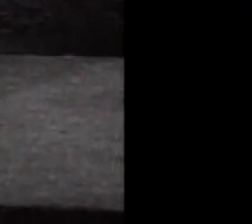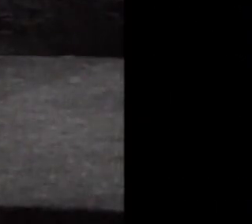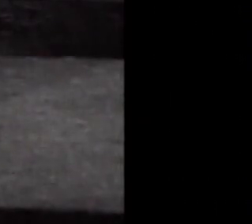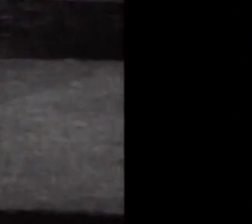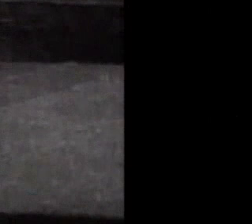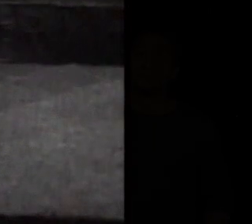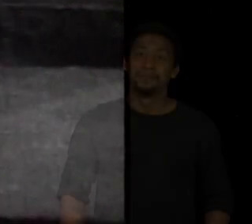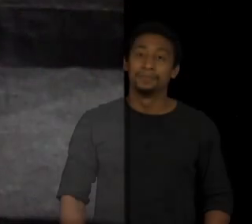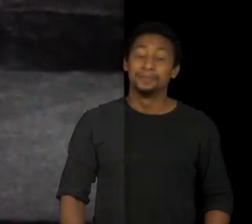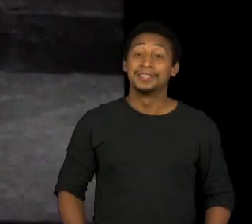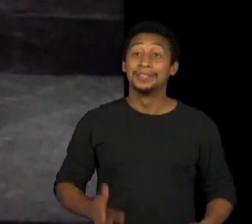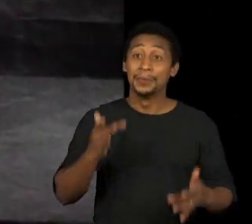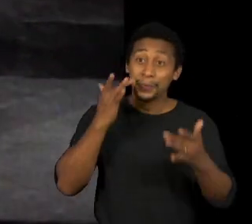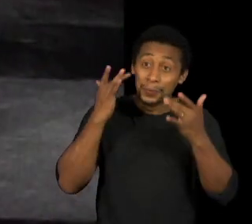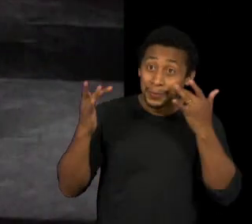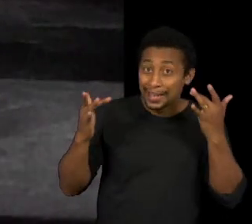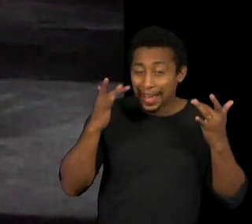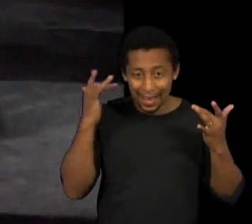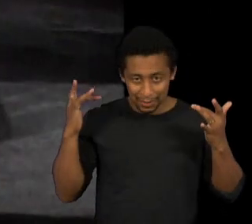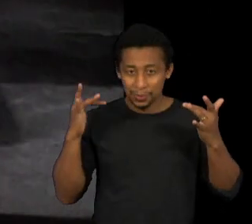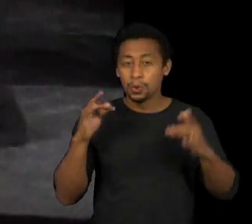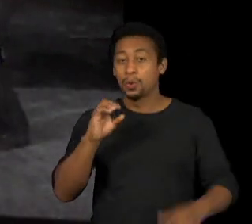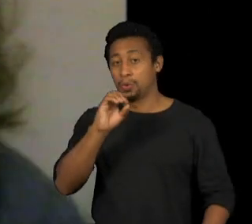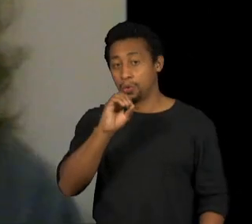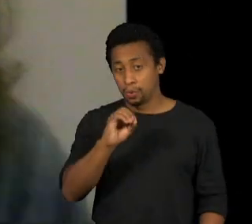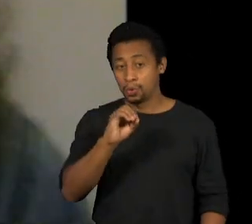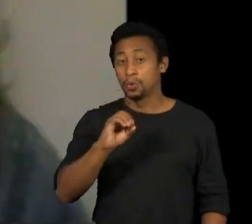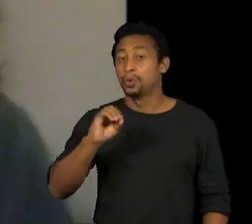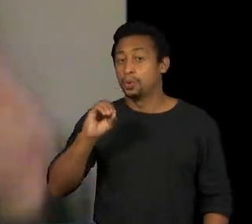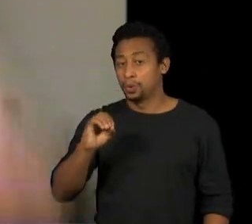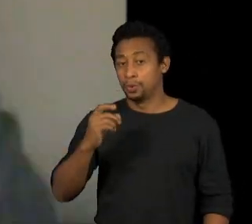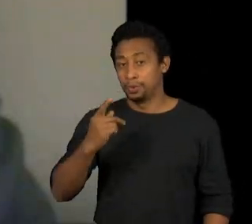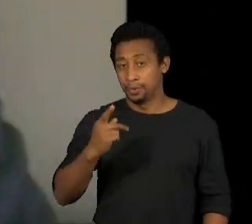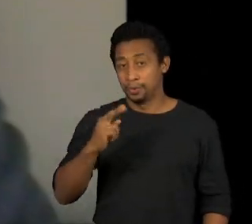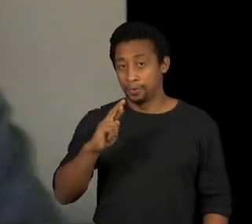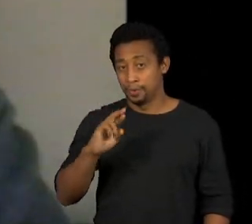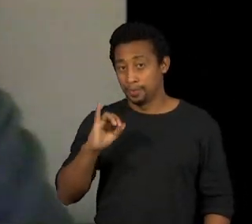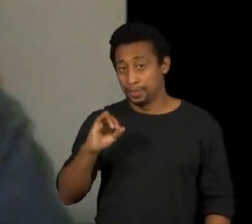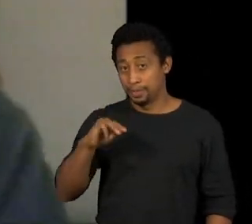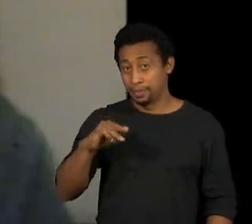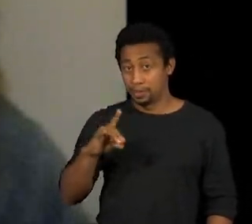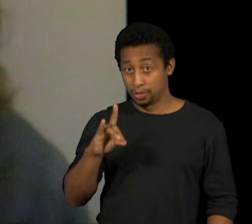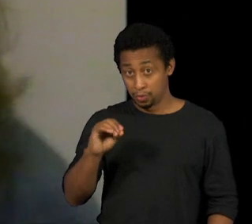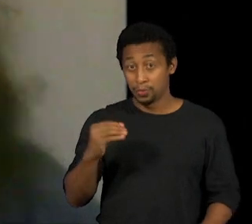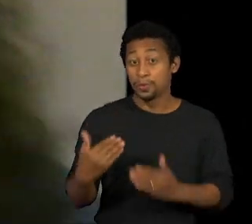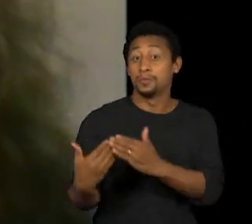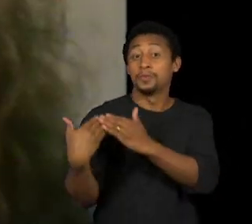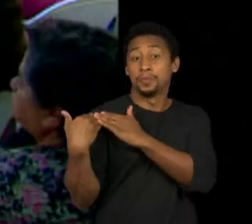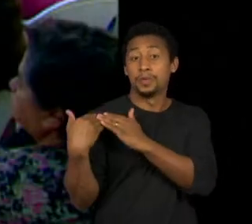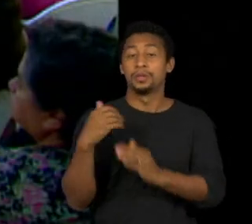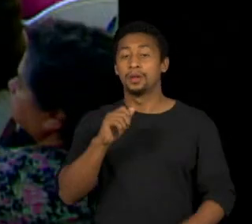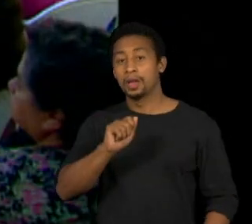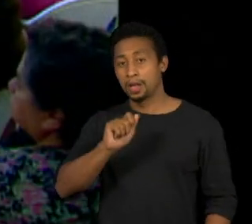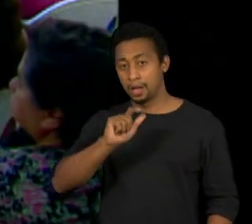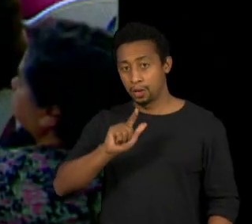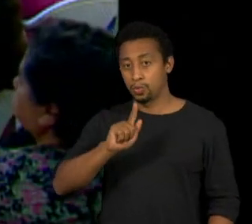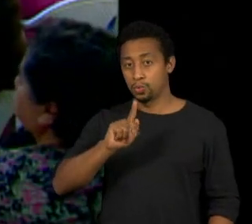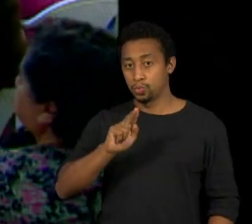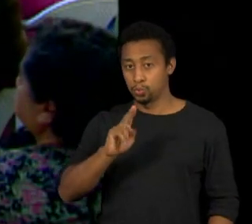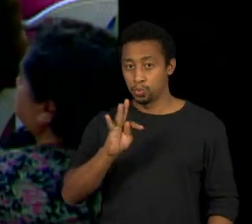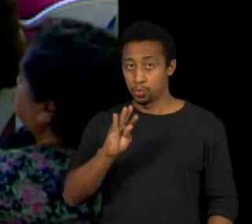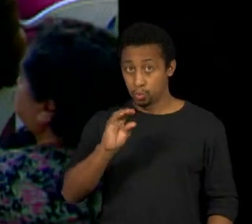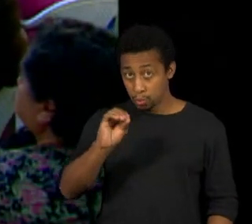O Teatro do Oprimido é um método elaborado pelo teatrólogo brasileiro Augusto Boal, que reúne